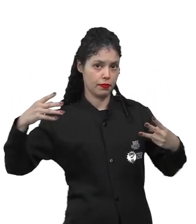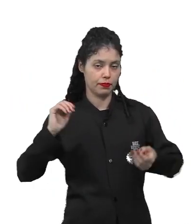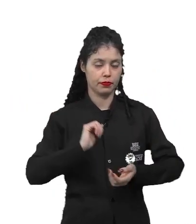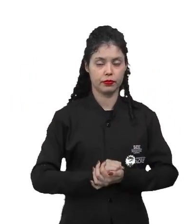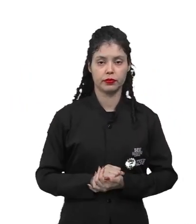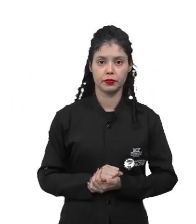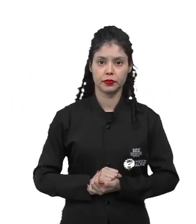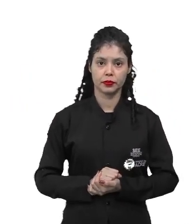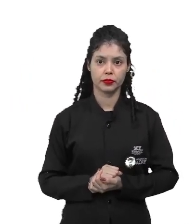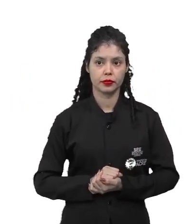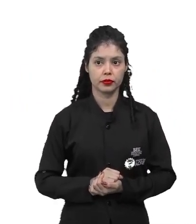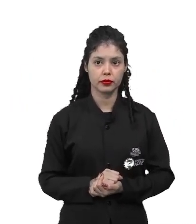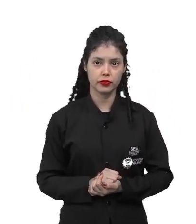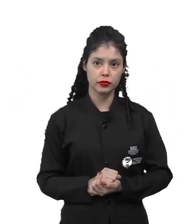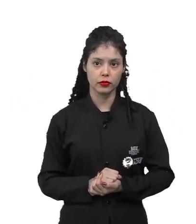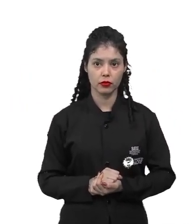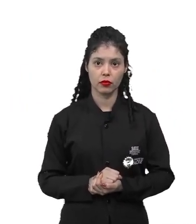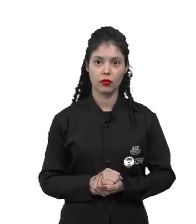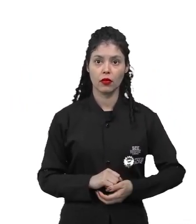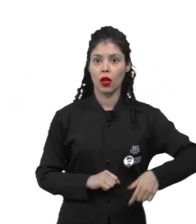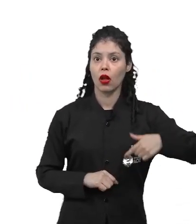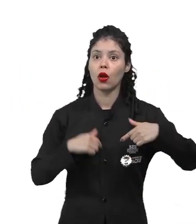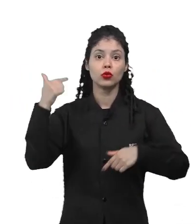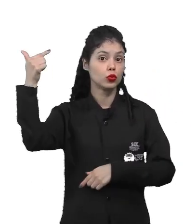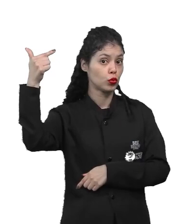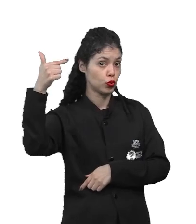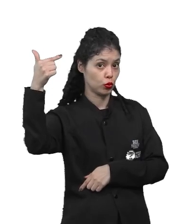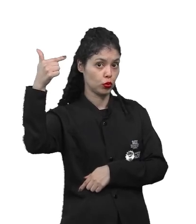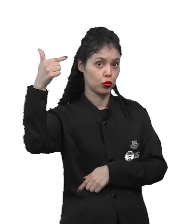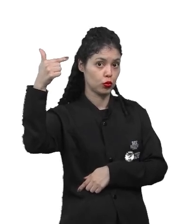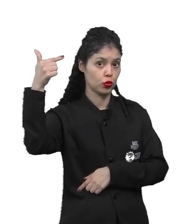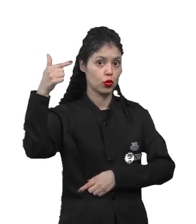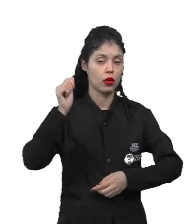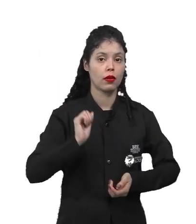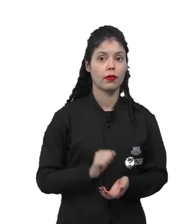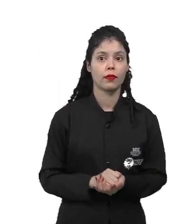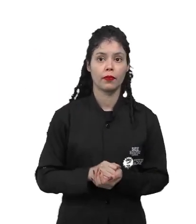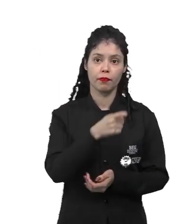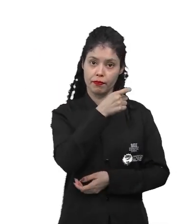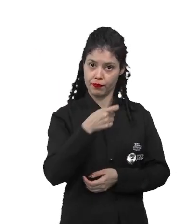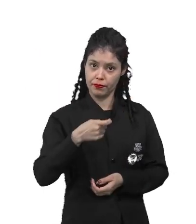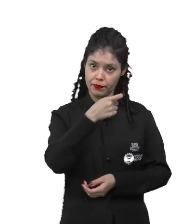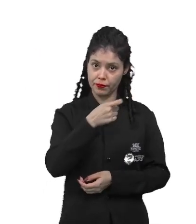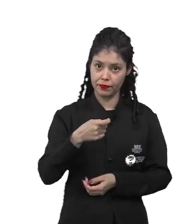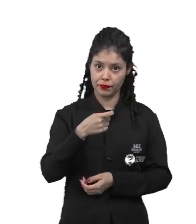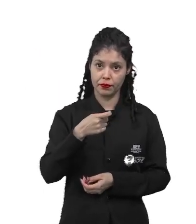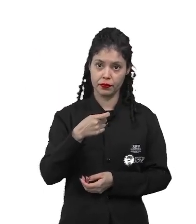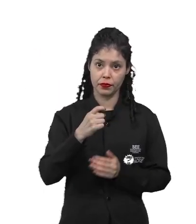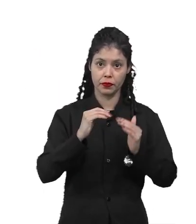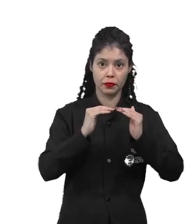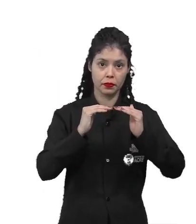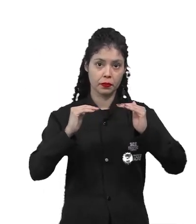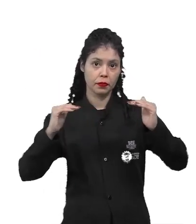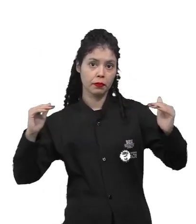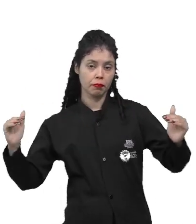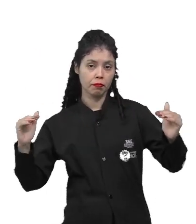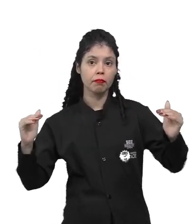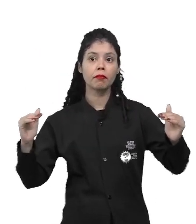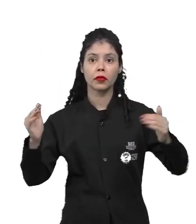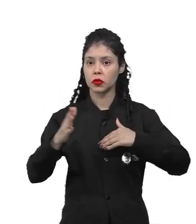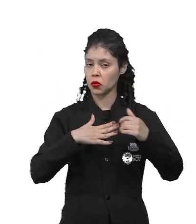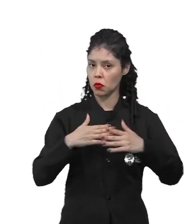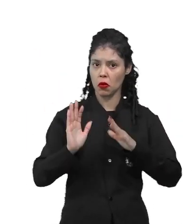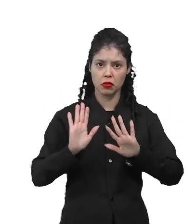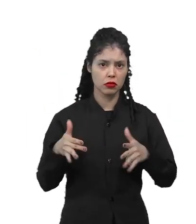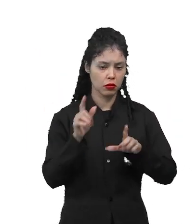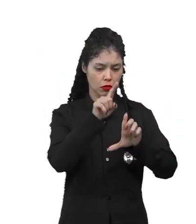ser o gráfico 4, tá bom? No gráfico 2, a gente tem o quê? Um x, um gráfico, uma parábola, que apesar de ser crescente, não importa